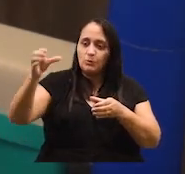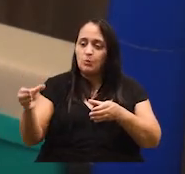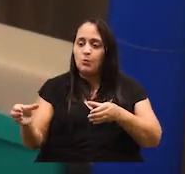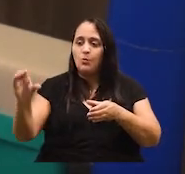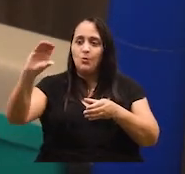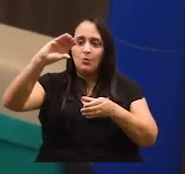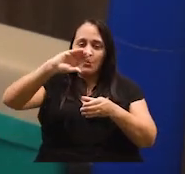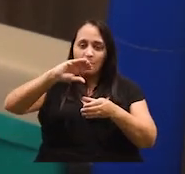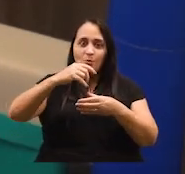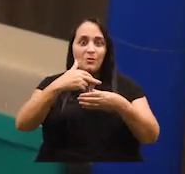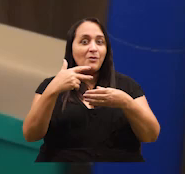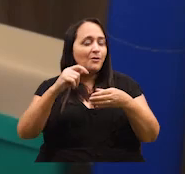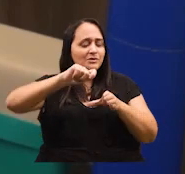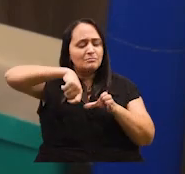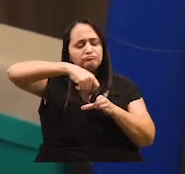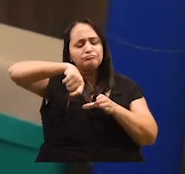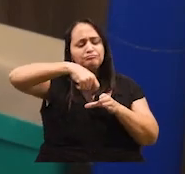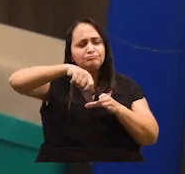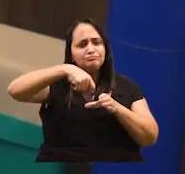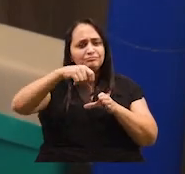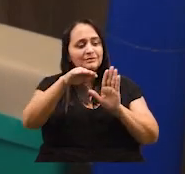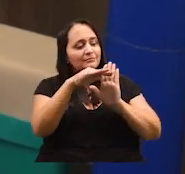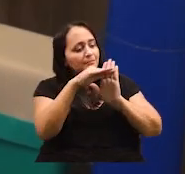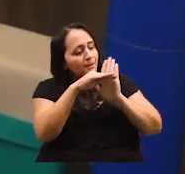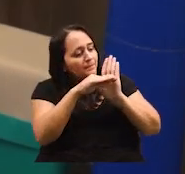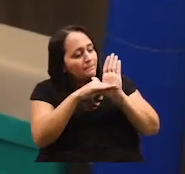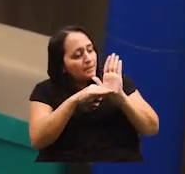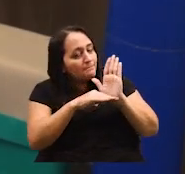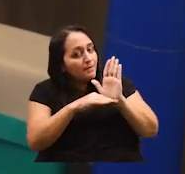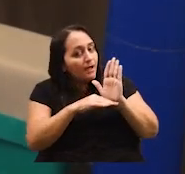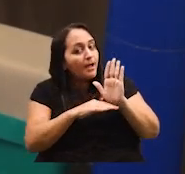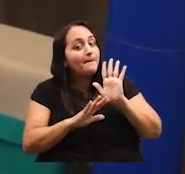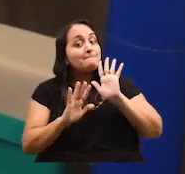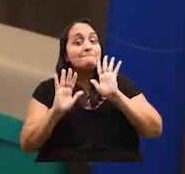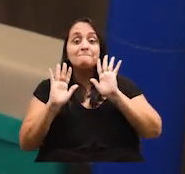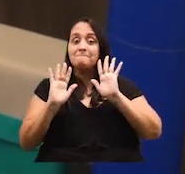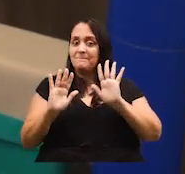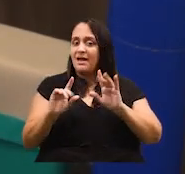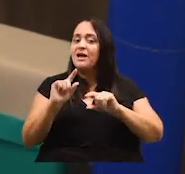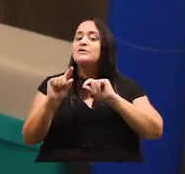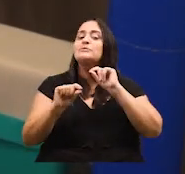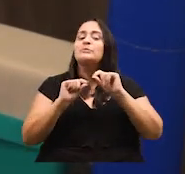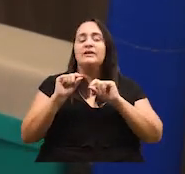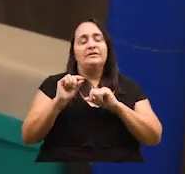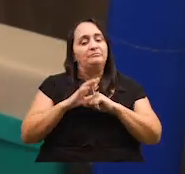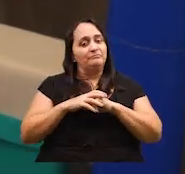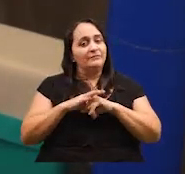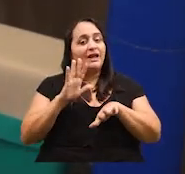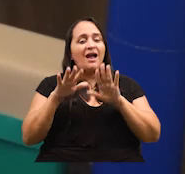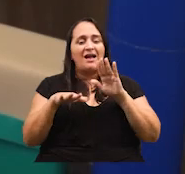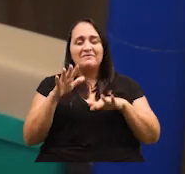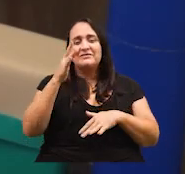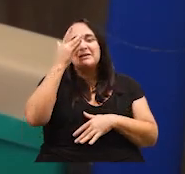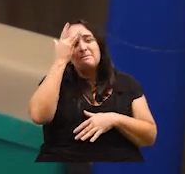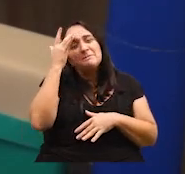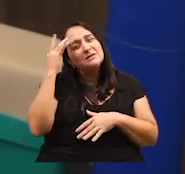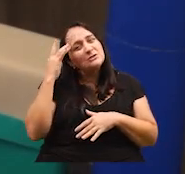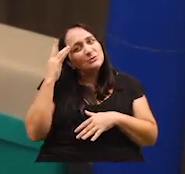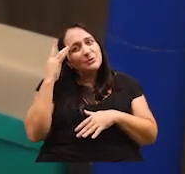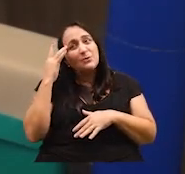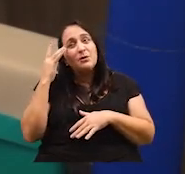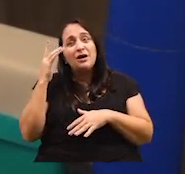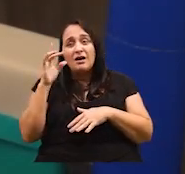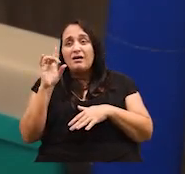gente faz de cabeça, a gente não precisa ter um papel seguindo orientações. Mas quando a gente se aventura a